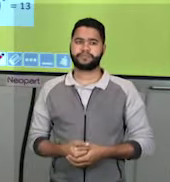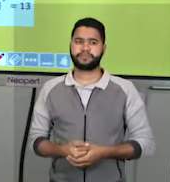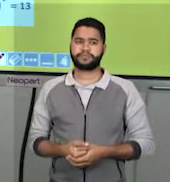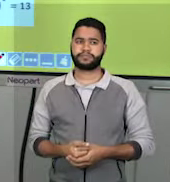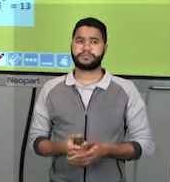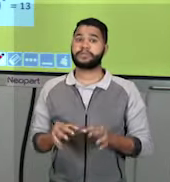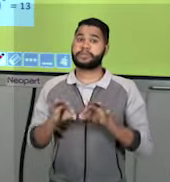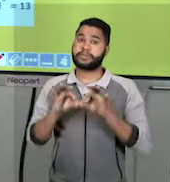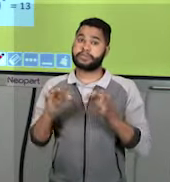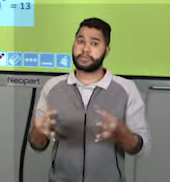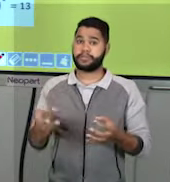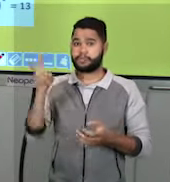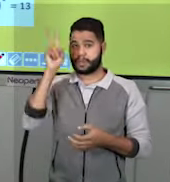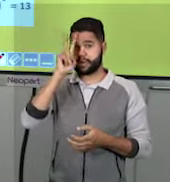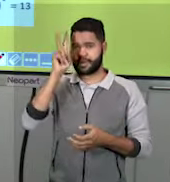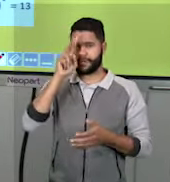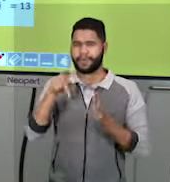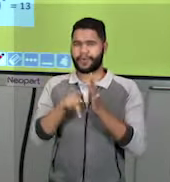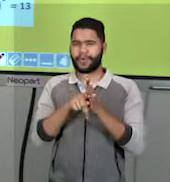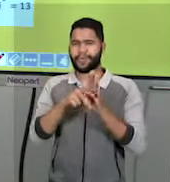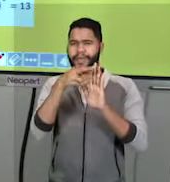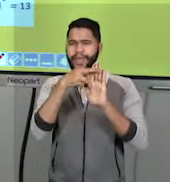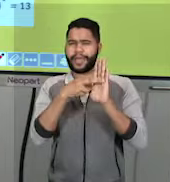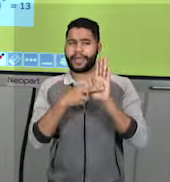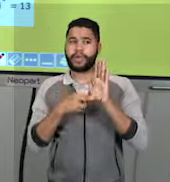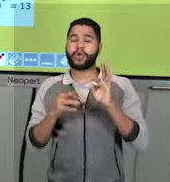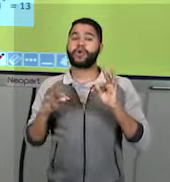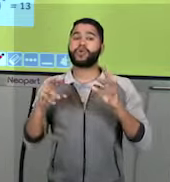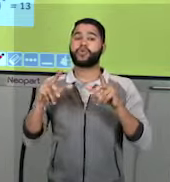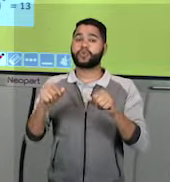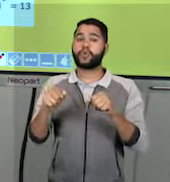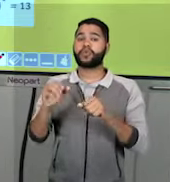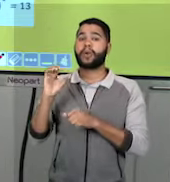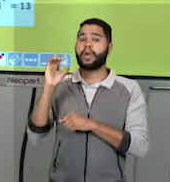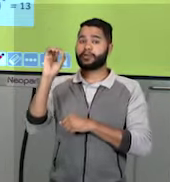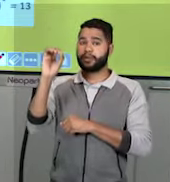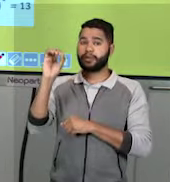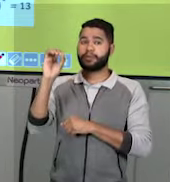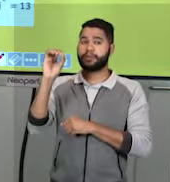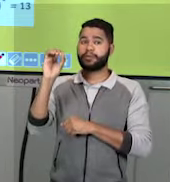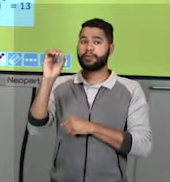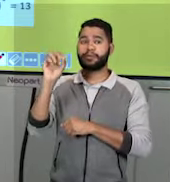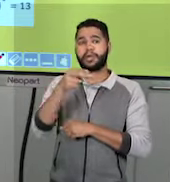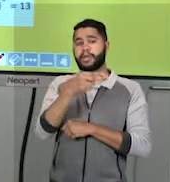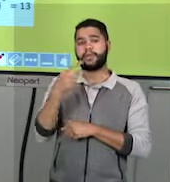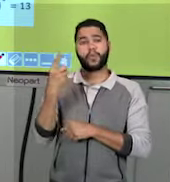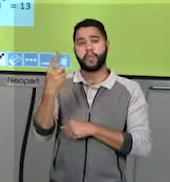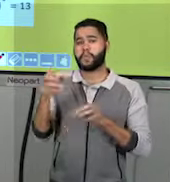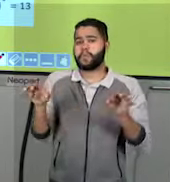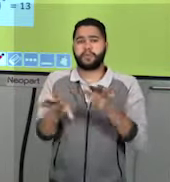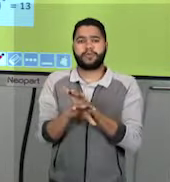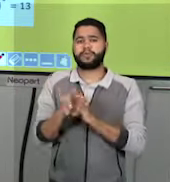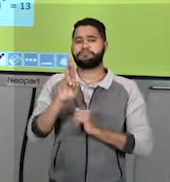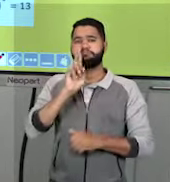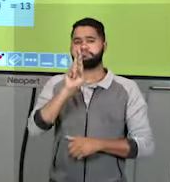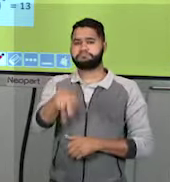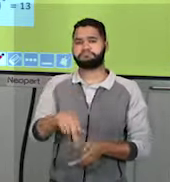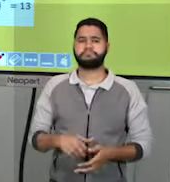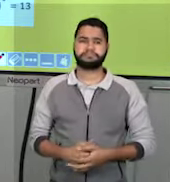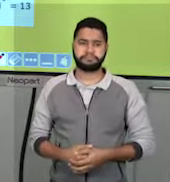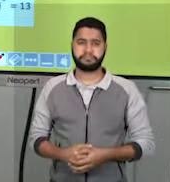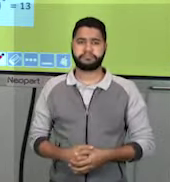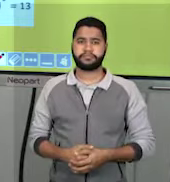Simples, é só lembrar daquela regrinha da potenciação. Todo número elevado a zero é igual a 1. Pronto, resolvido.